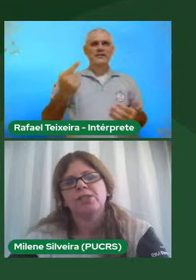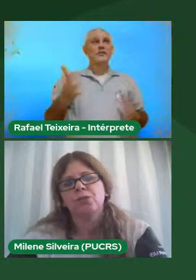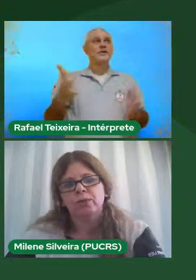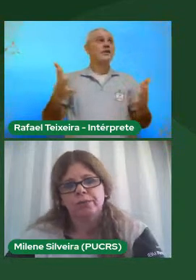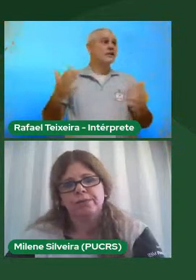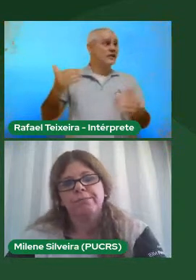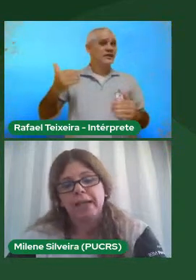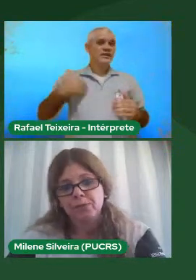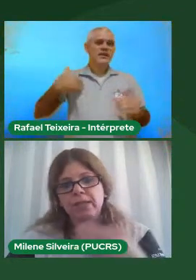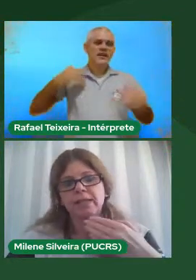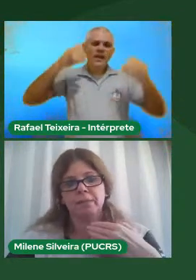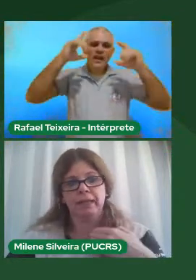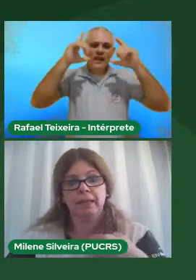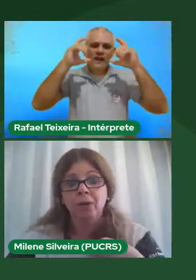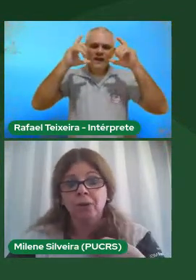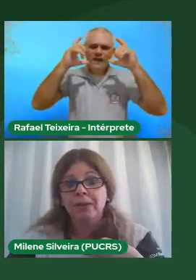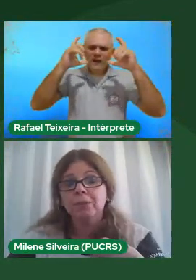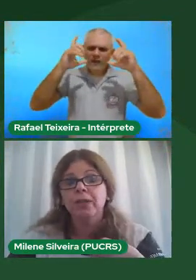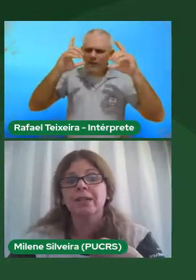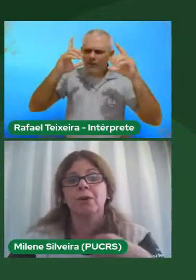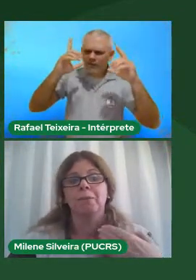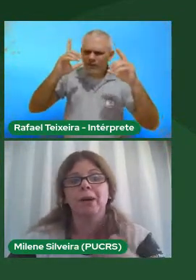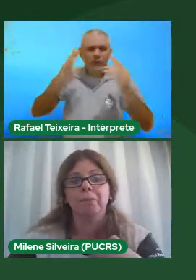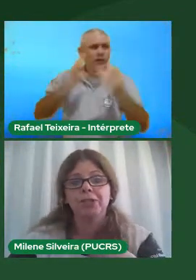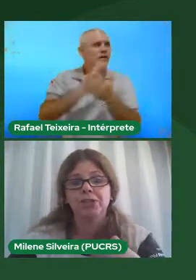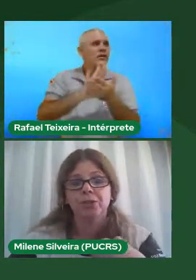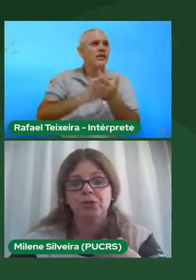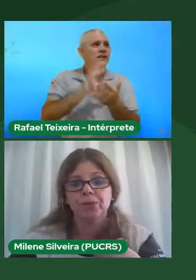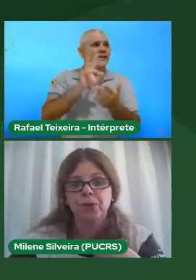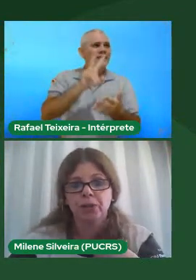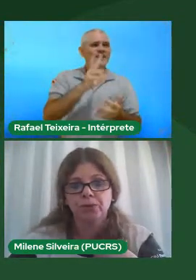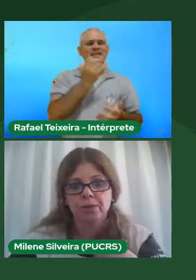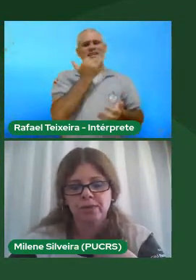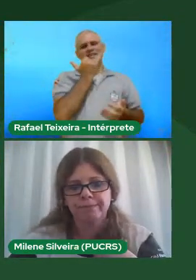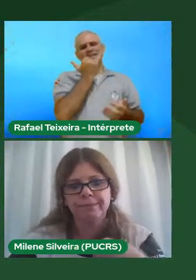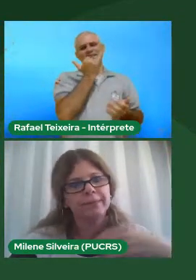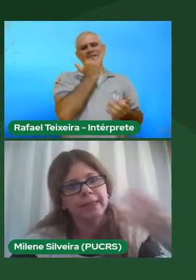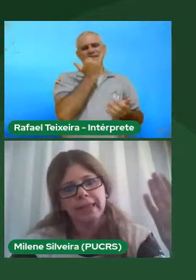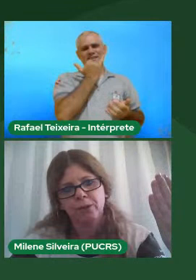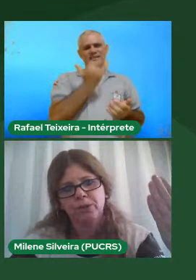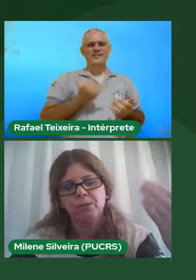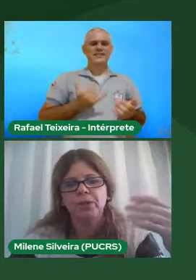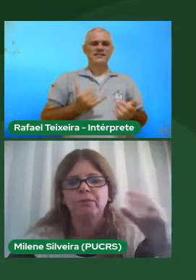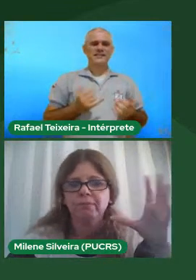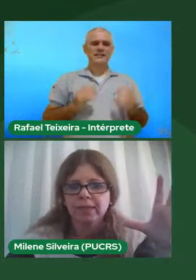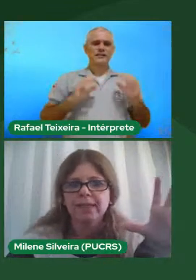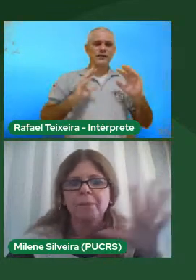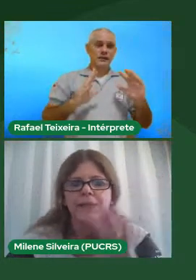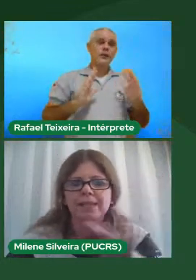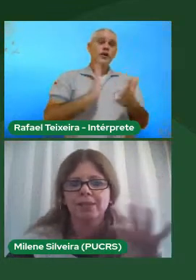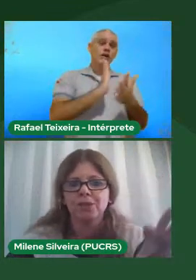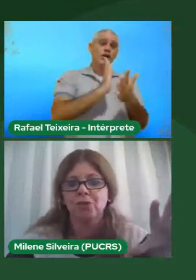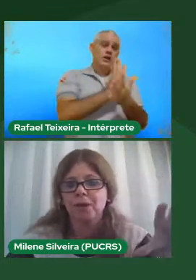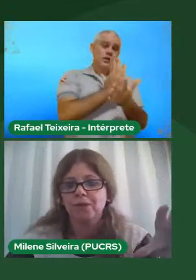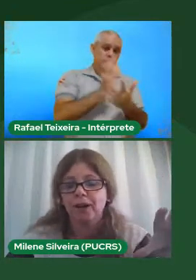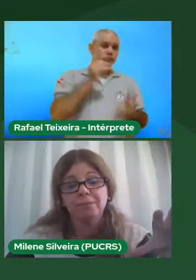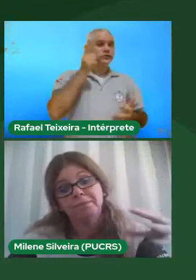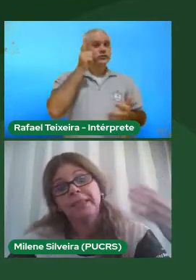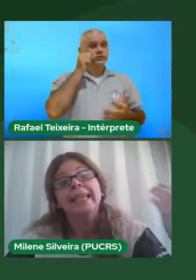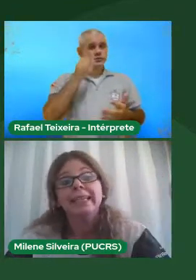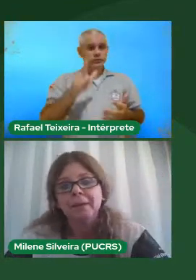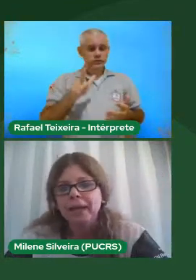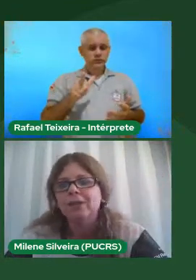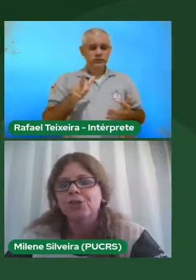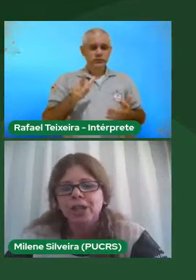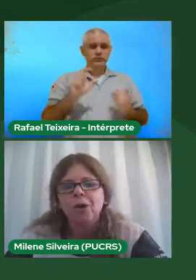muito vocês todos, mas vocês também não contribuíram ao meu pedido de fotos. Quem contribuiu está aparecendo aí de alguma